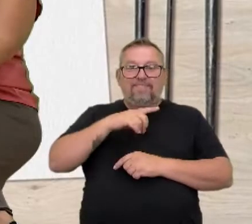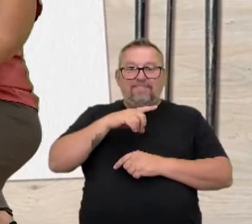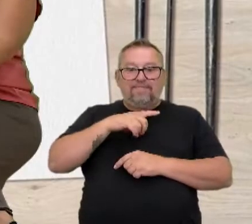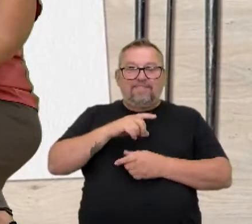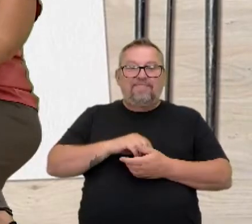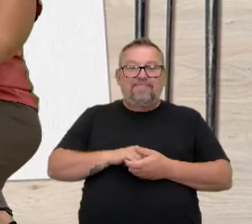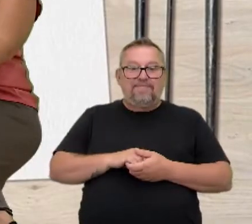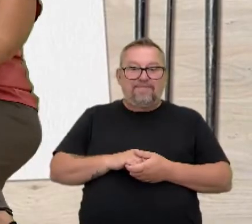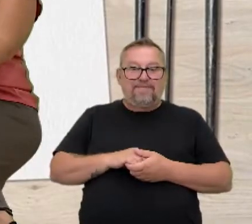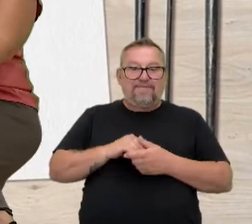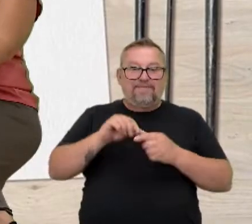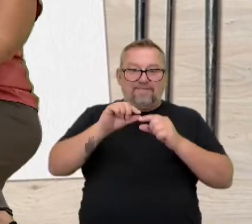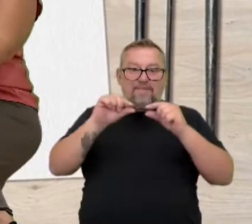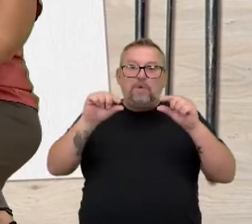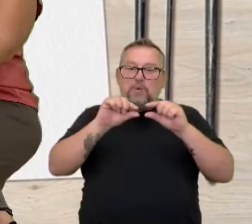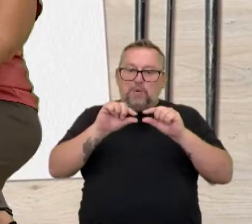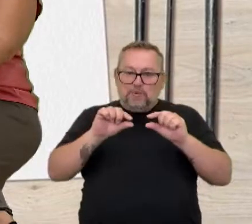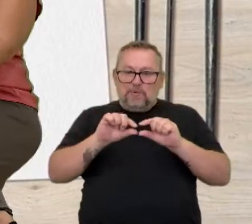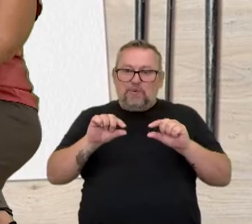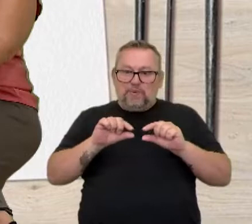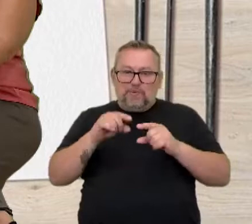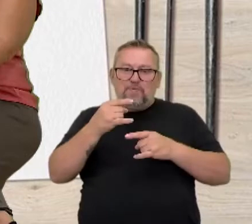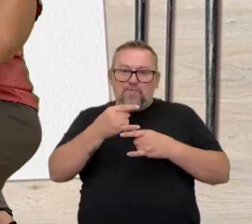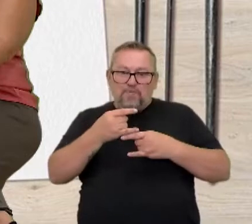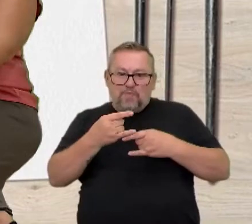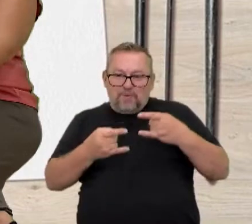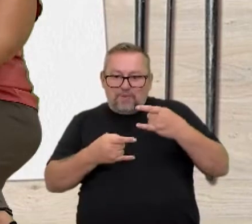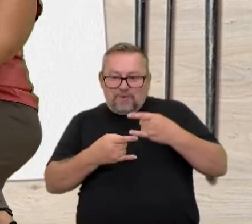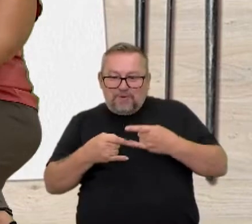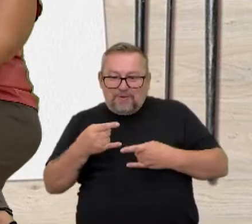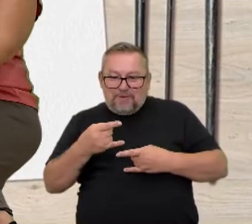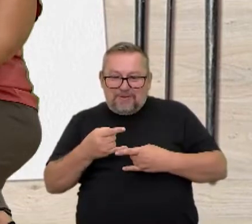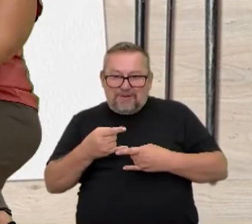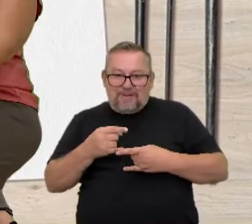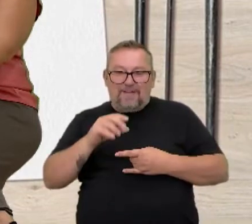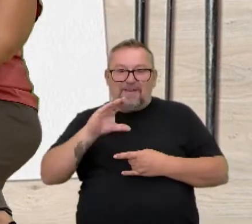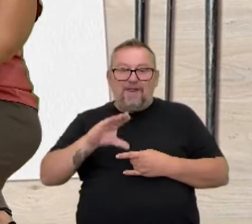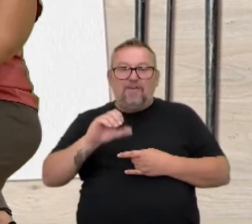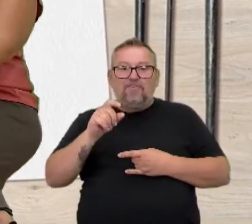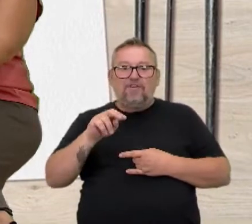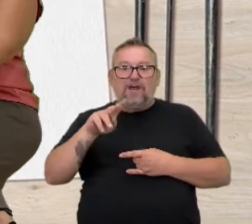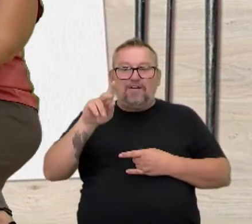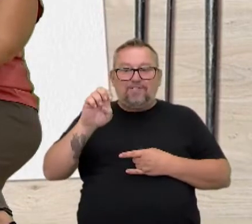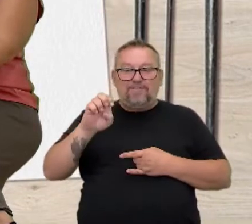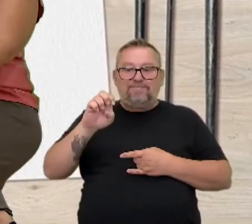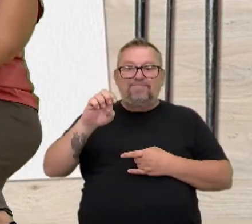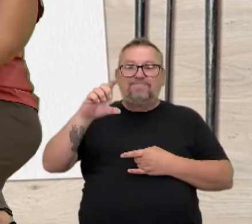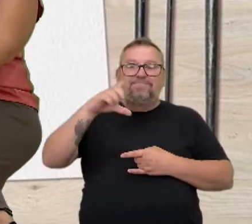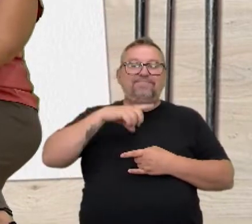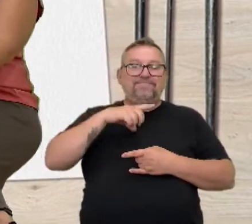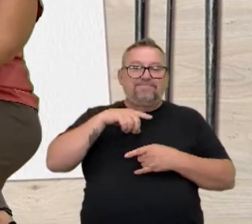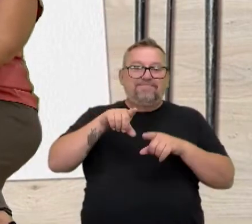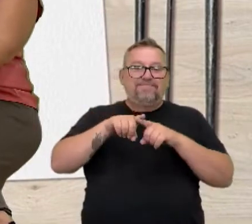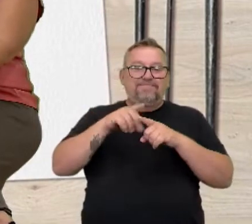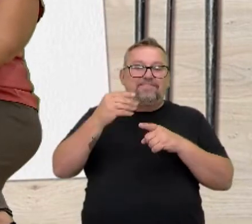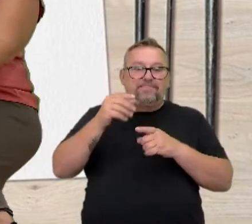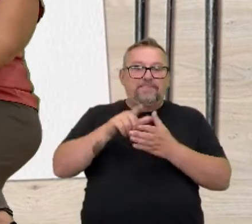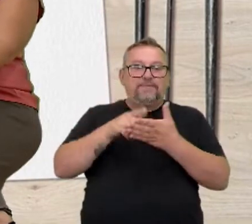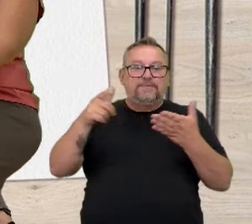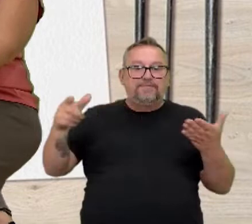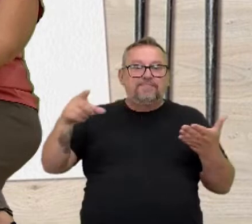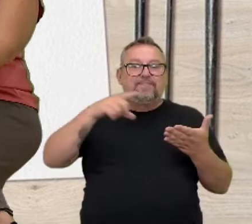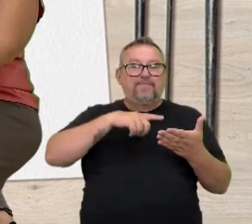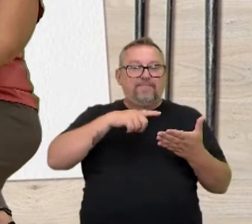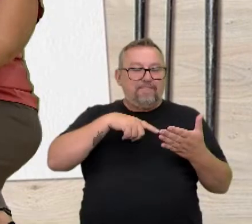a questão das tirinhas, não é isso? Isso, mas trabalham... é que tem a charge, né? Tem a Exato. Essas tirinhas ali, muitos jornais,